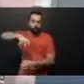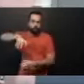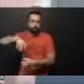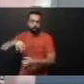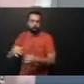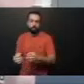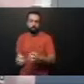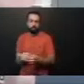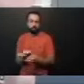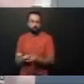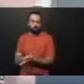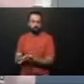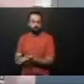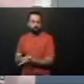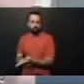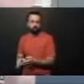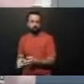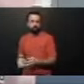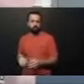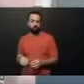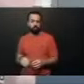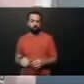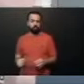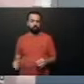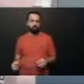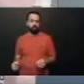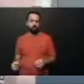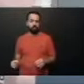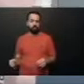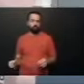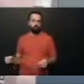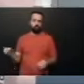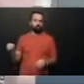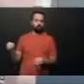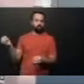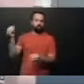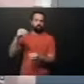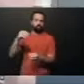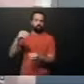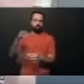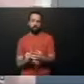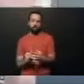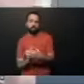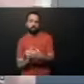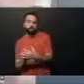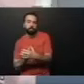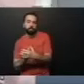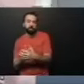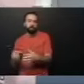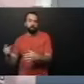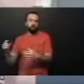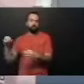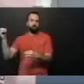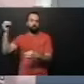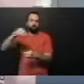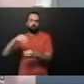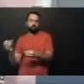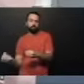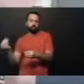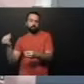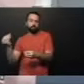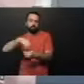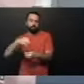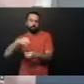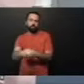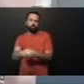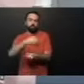direitinho, higienizou. É só você colocar tudo no liquidificador e bater bem